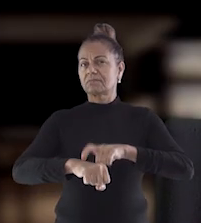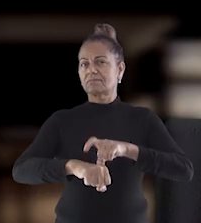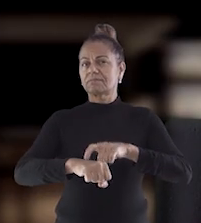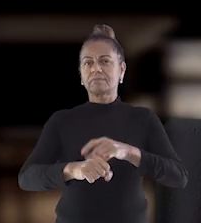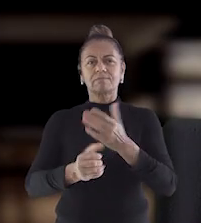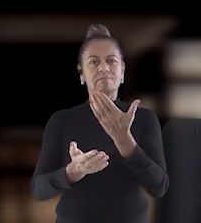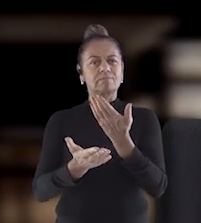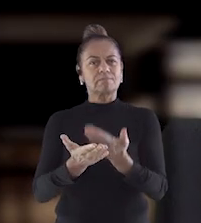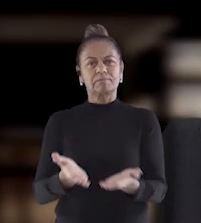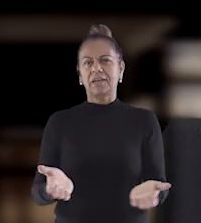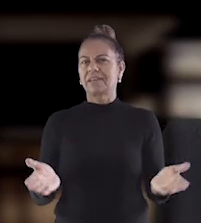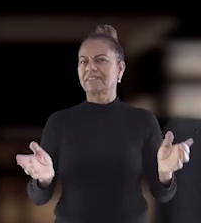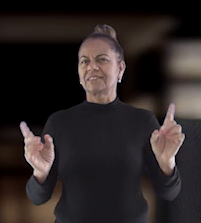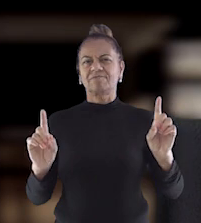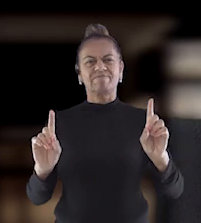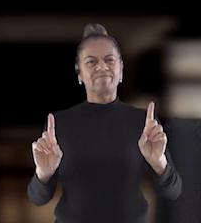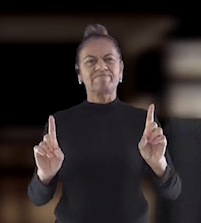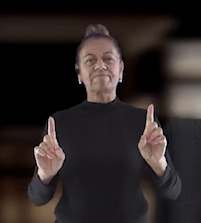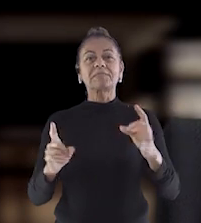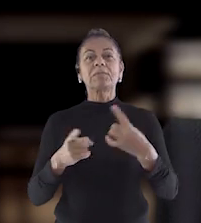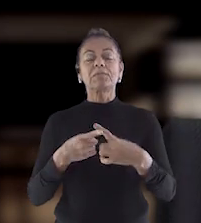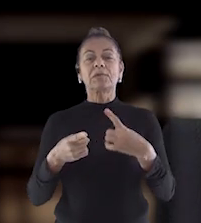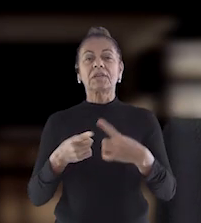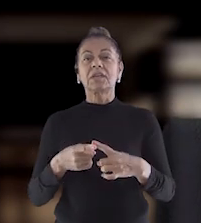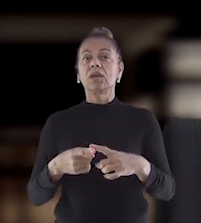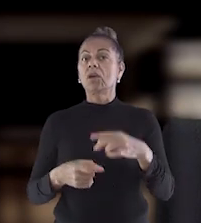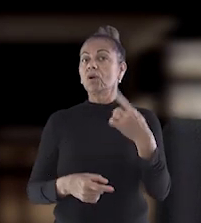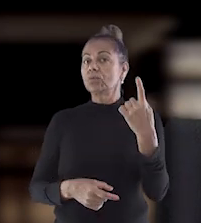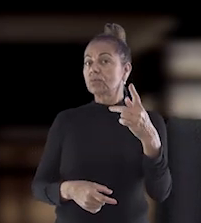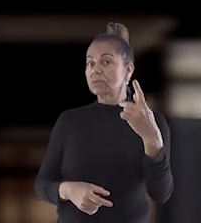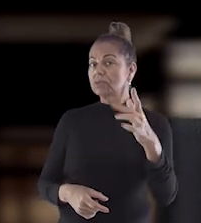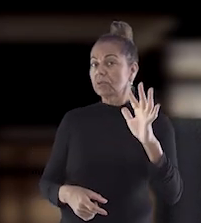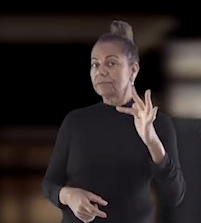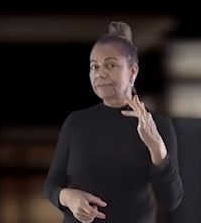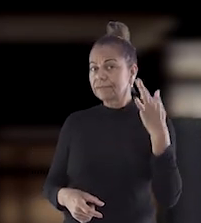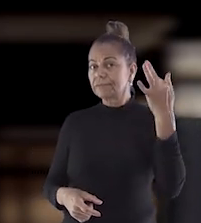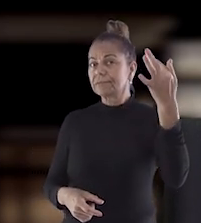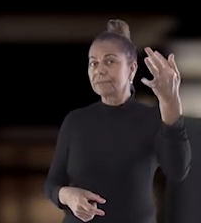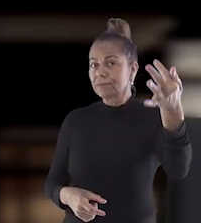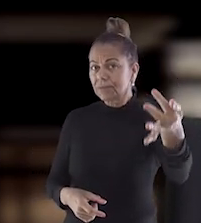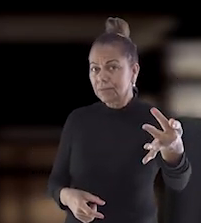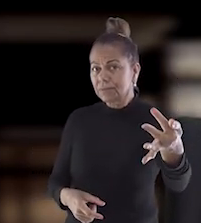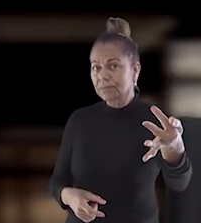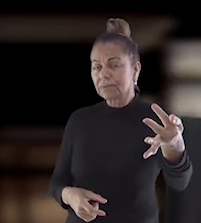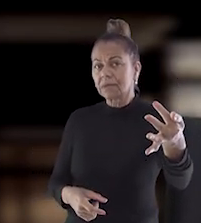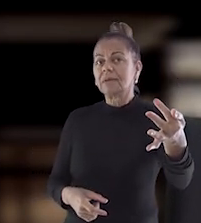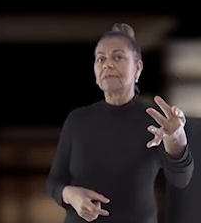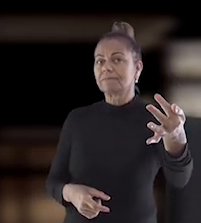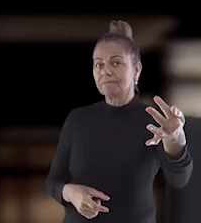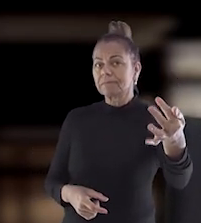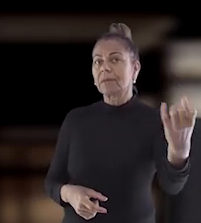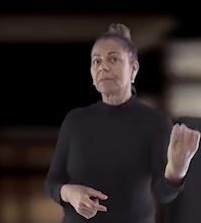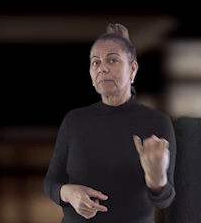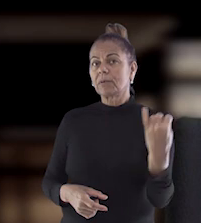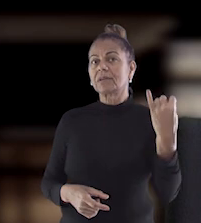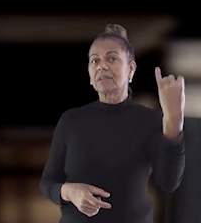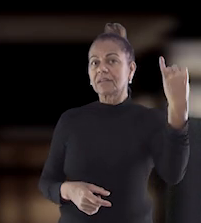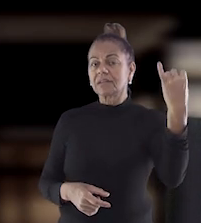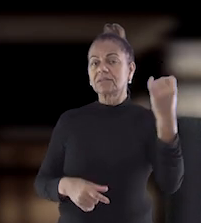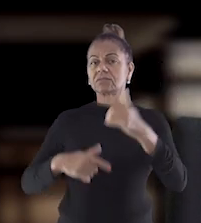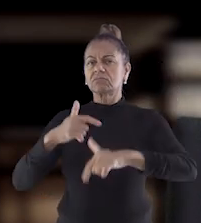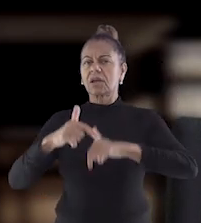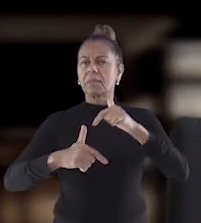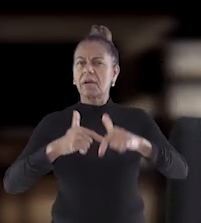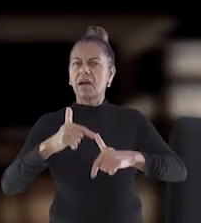não perca tempo. Porque, tipo assim, é o futuro que está em jogo. Lá na frente, os jovens que estão